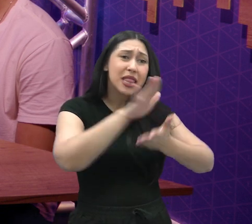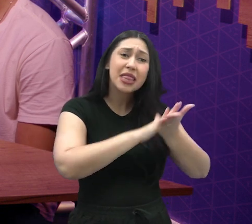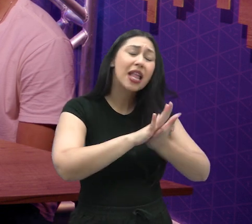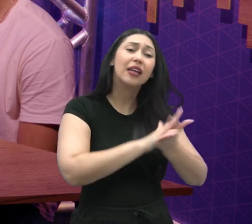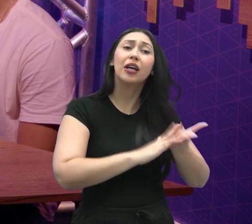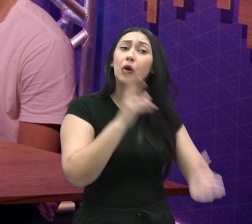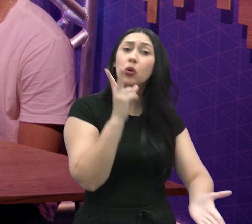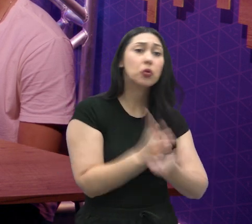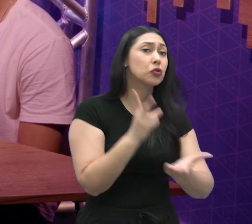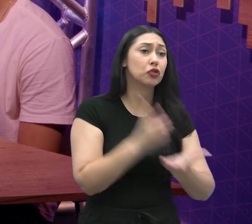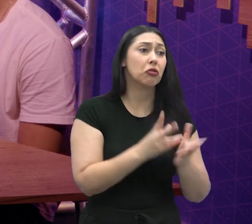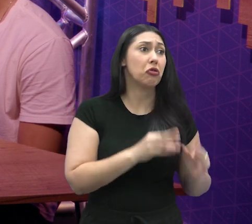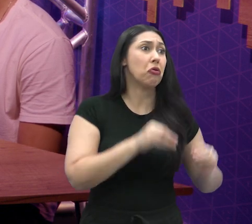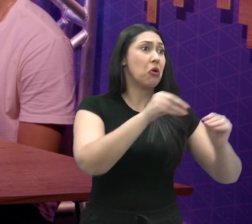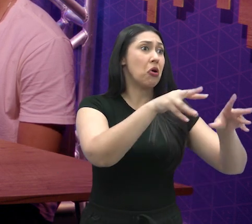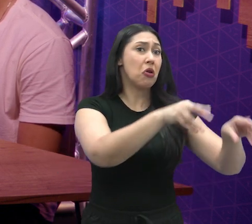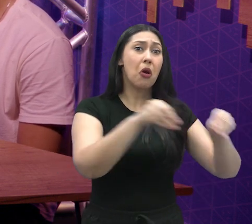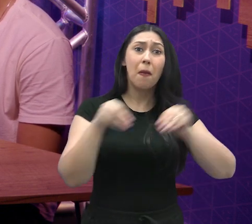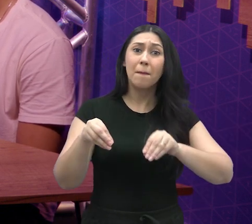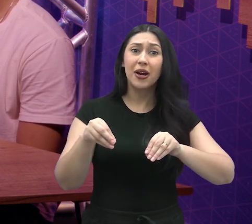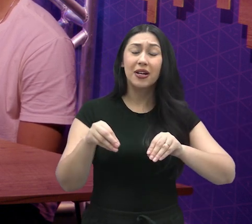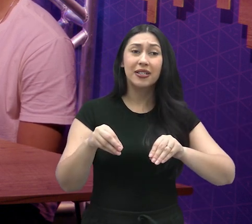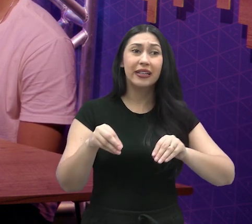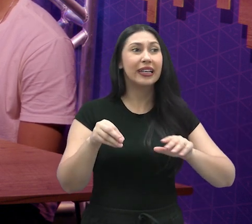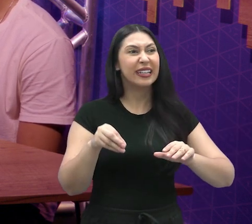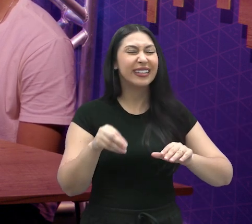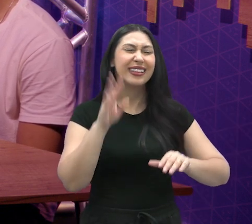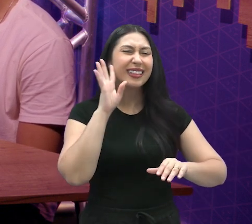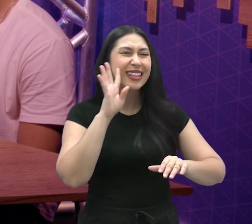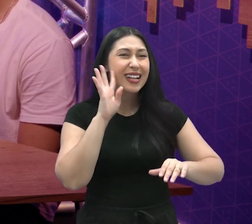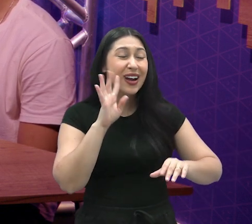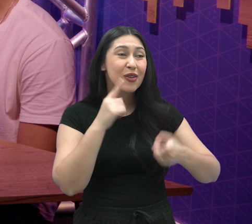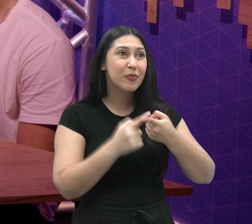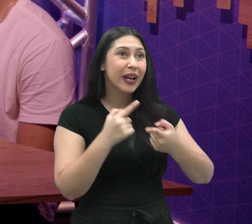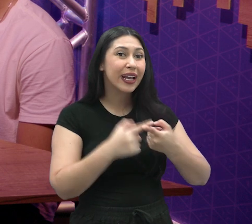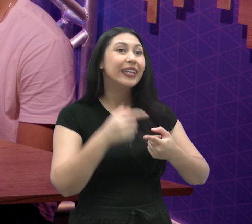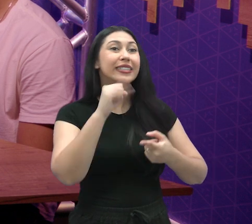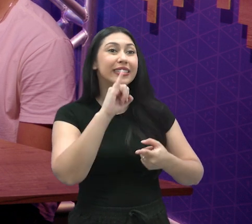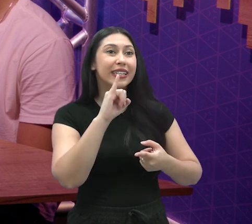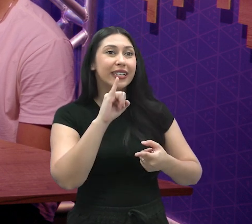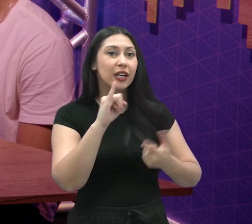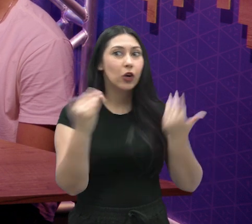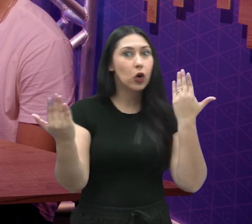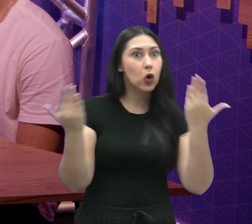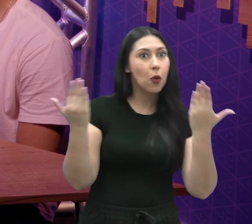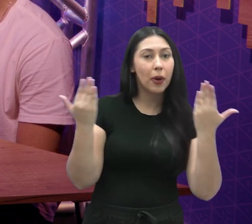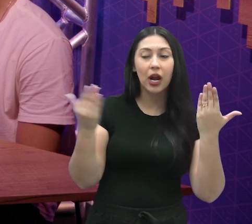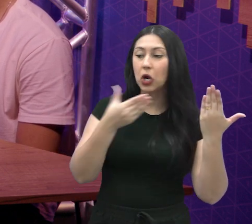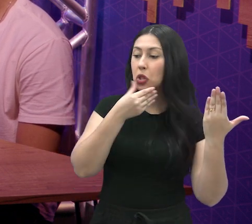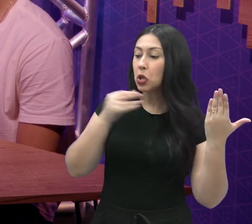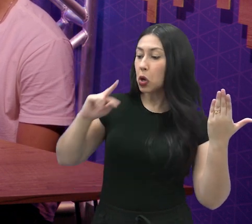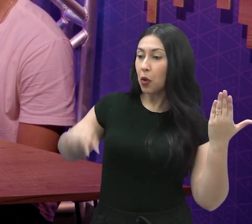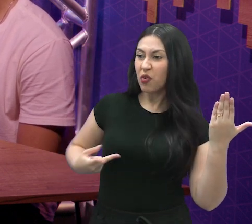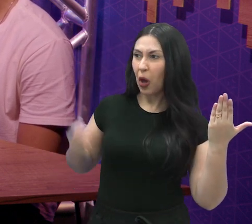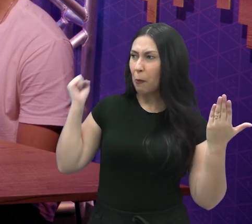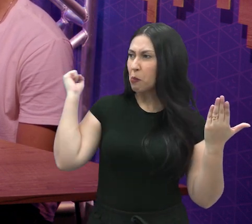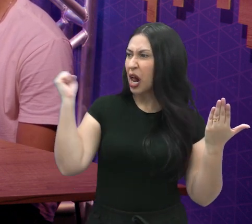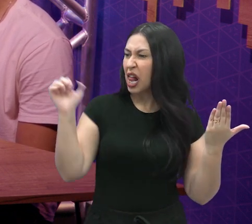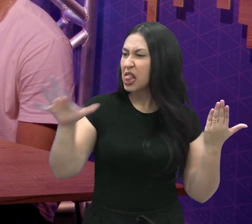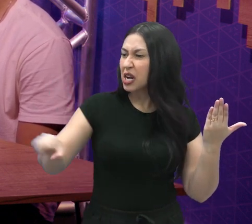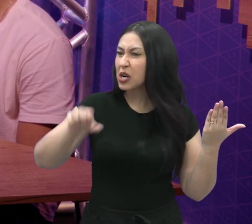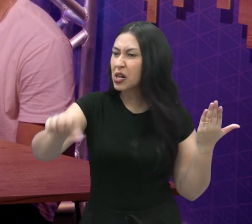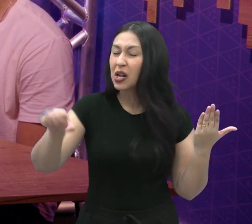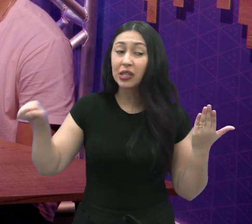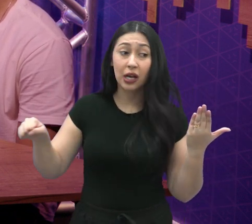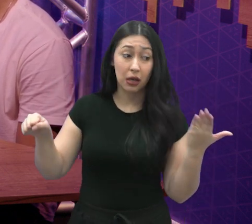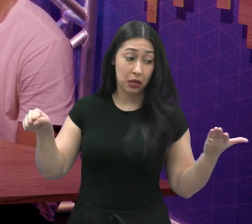continuaria sendo nômade, e isso é muito legal, porque provavelmente se a gente pegar, né, um Homo sapiens lá, caçador-coletor,